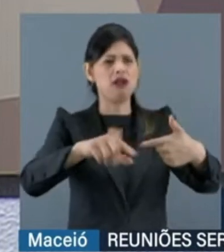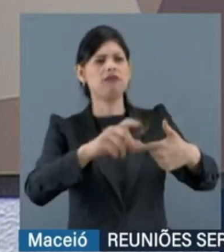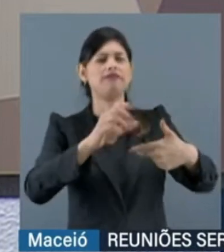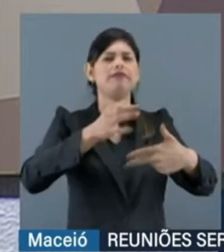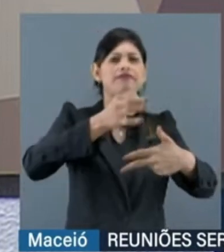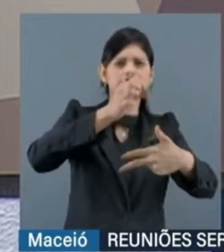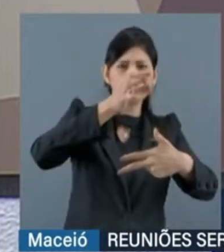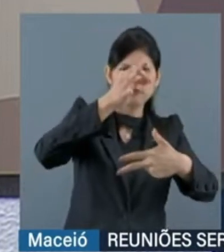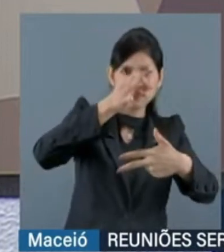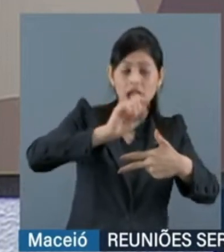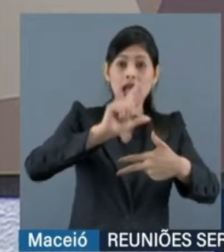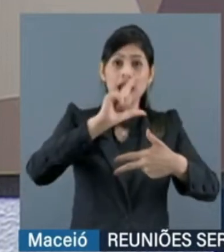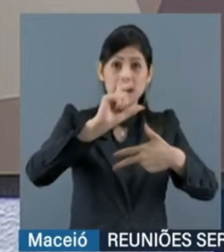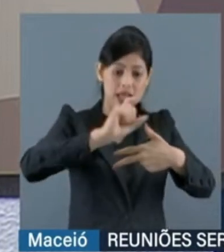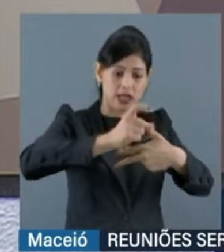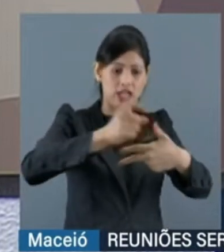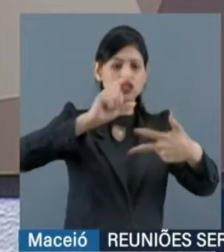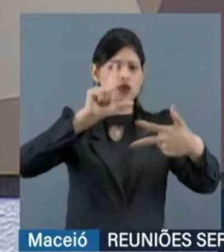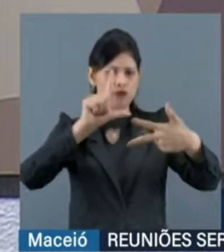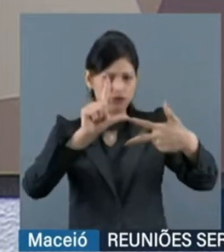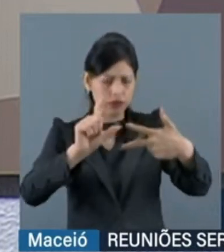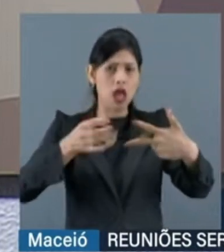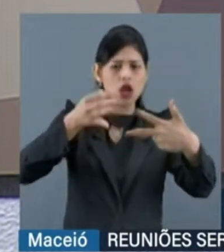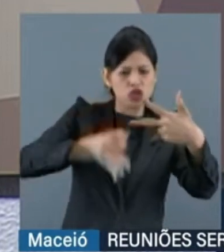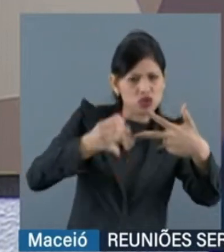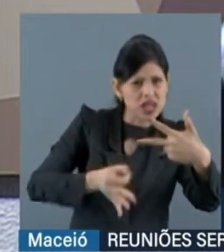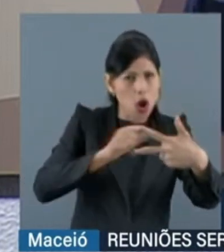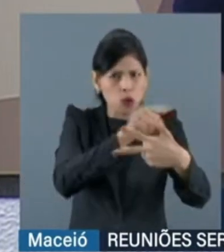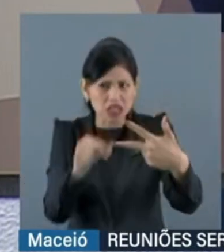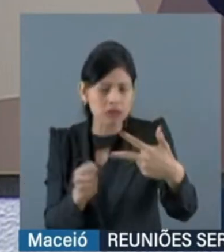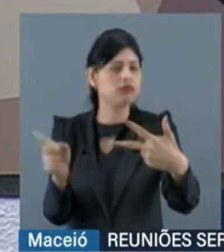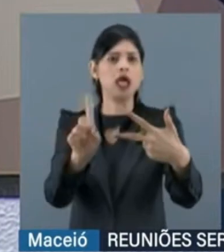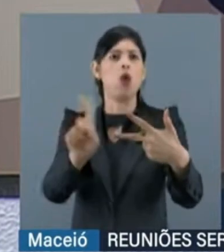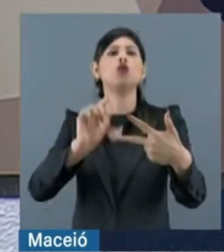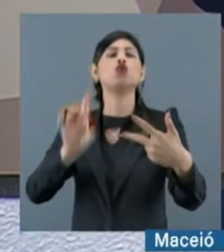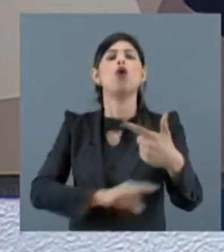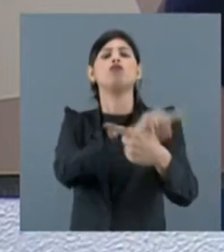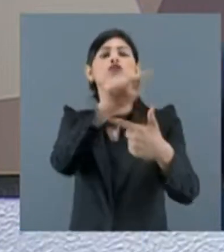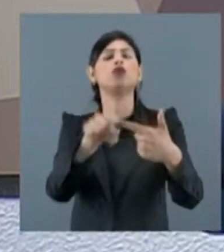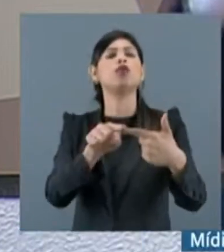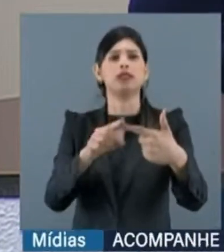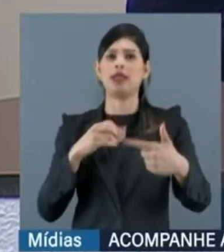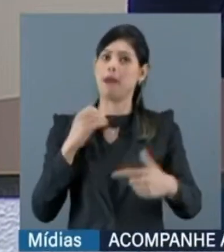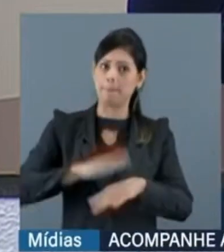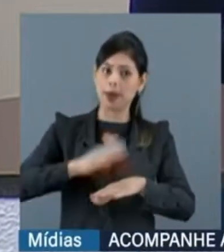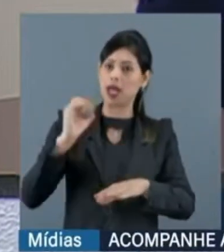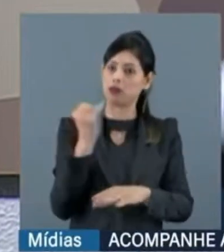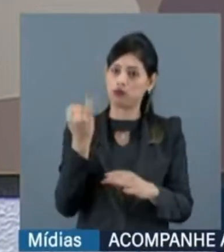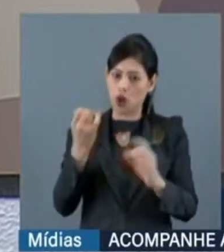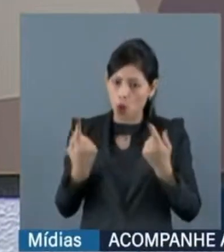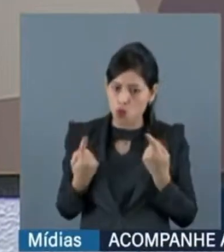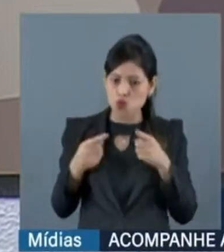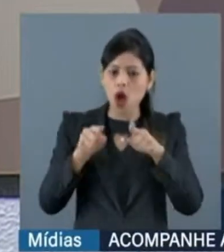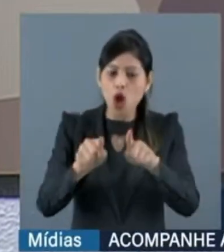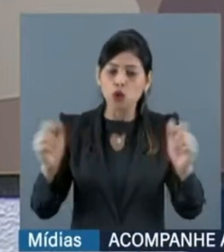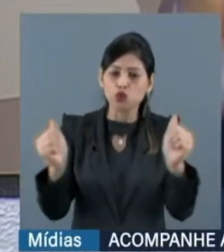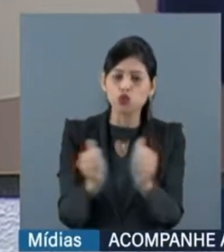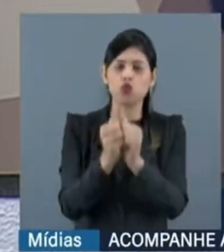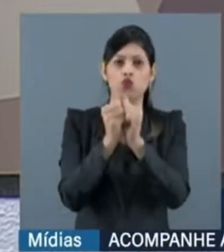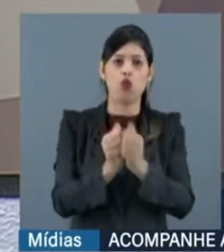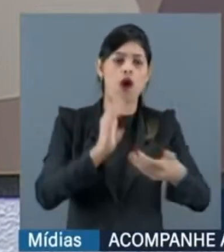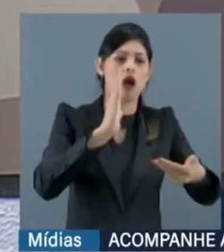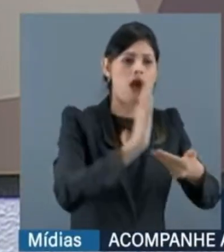fundamental para que nós tenhamos a compreensão que a autonomização do direito, que foi uma conquista do pós-guerra,